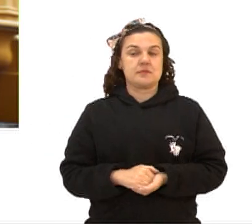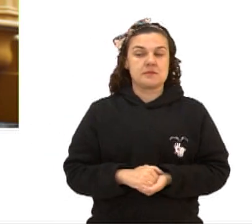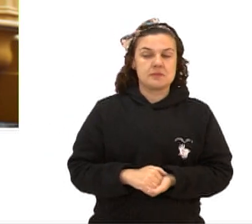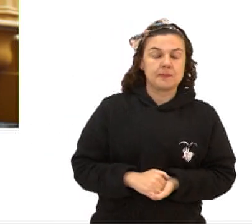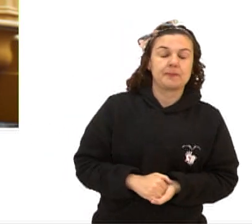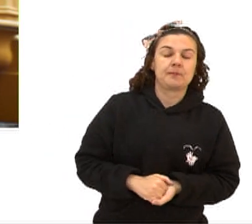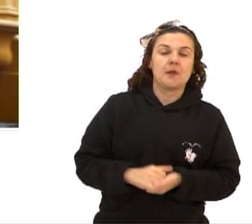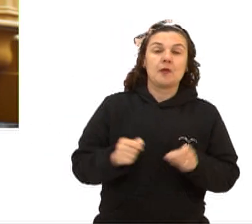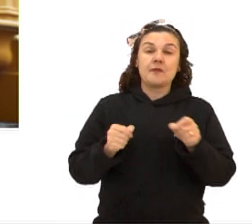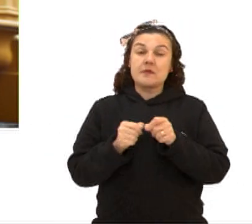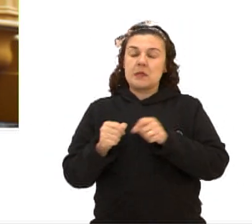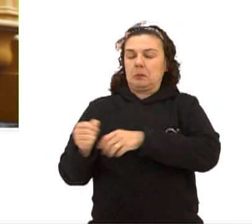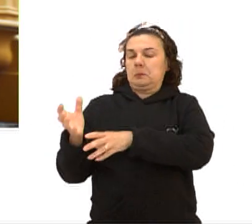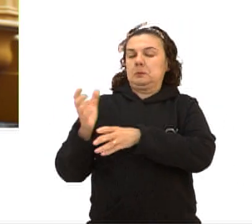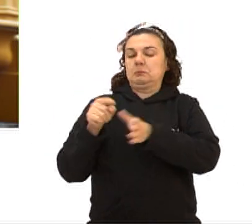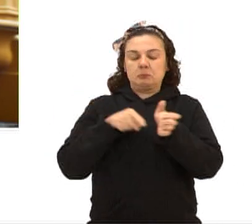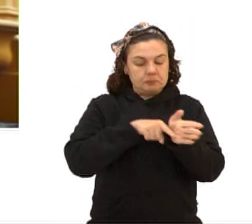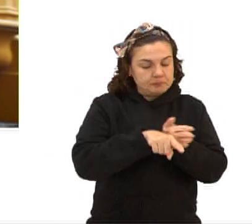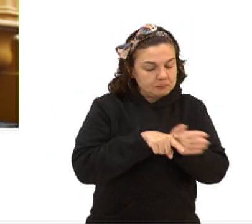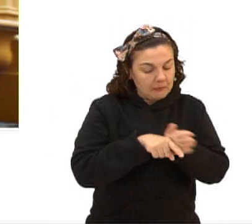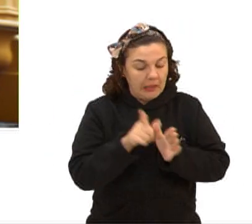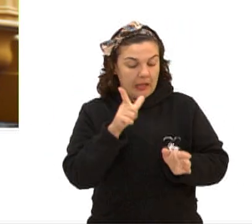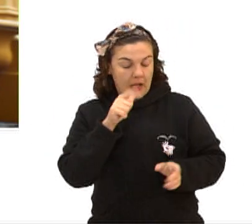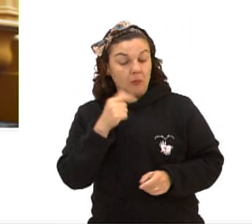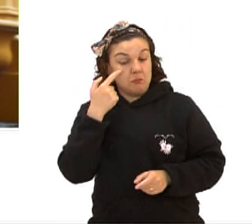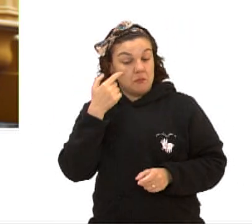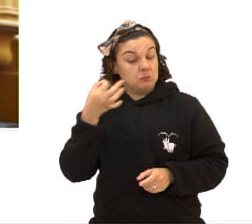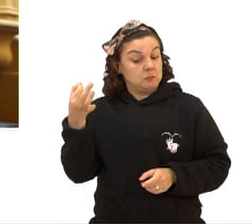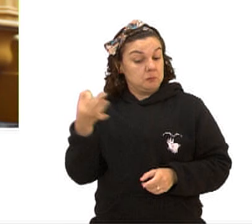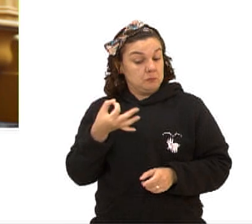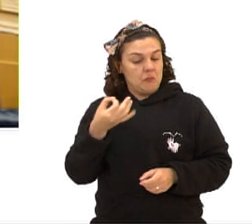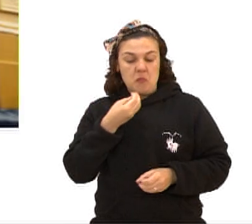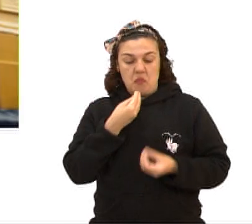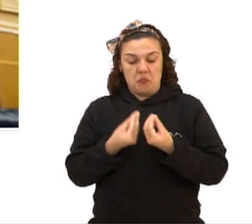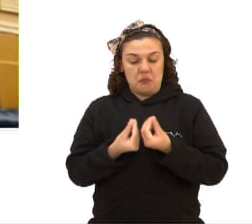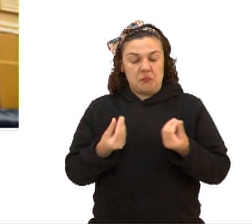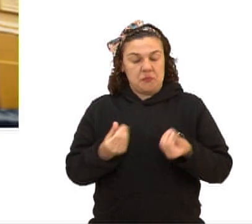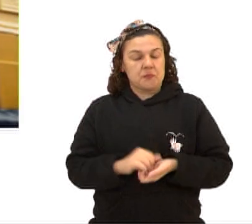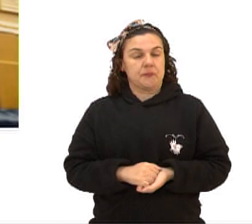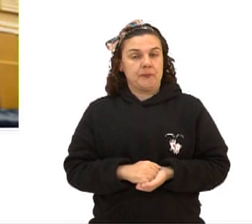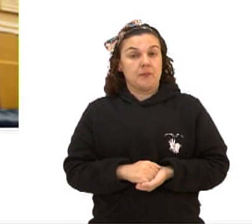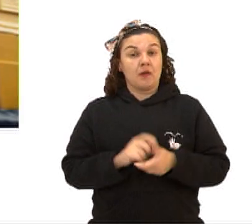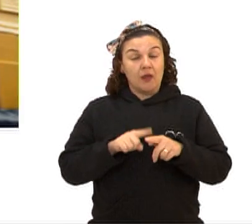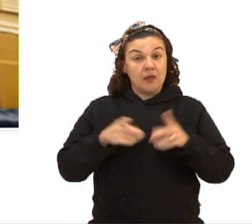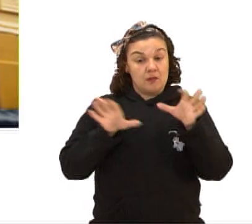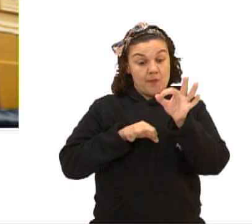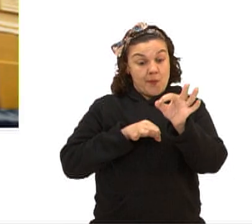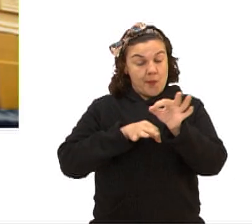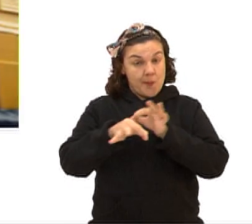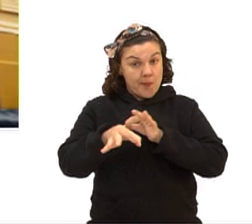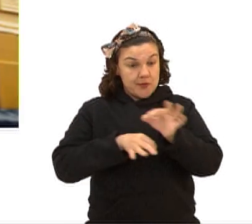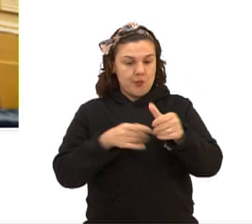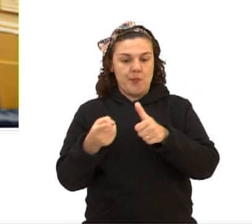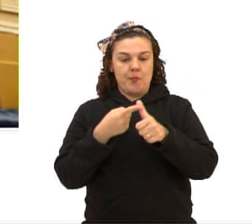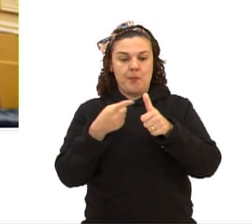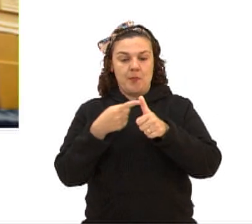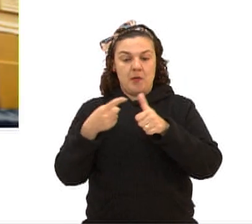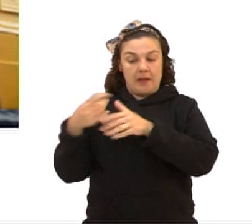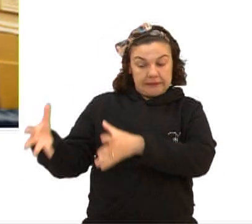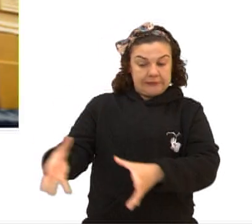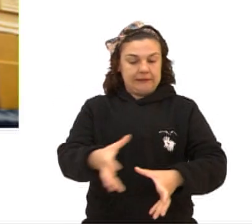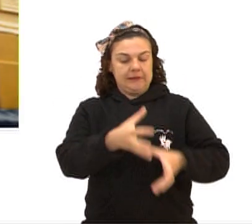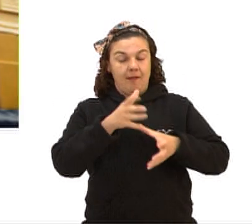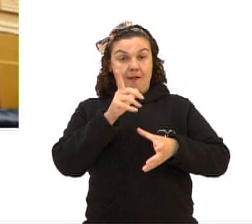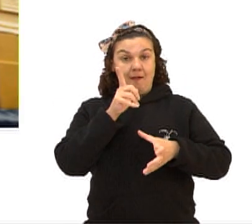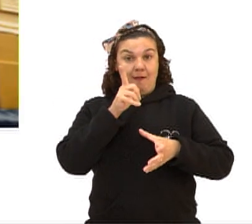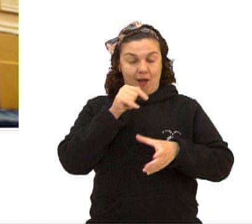a potabilidade era excelente, uma água perfeita, de ótima qualidade. Então, esse projeto do primeiro reservatório para abastecimento